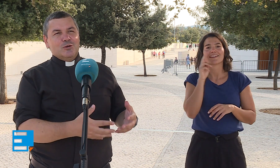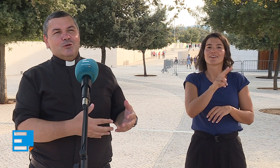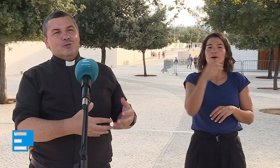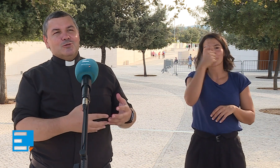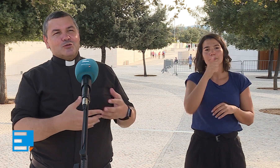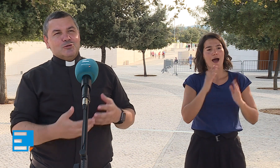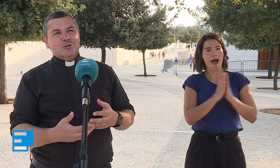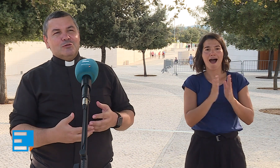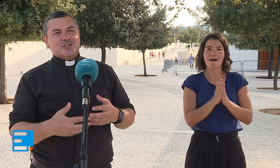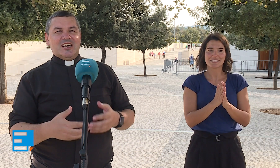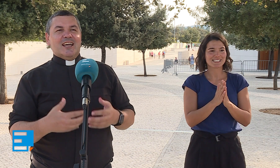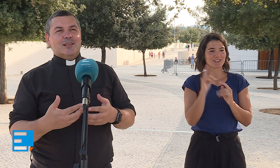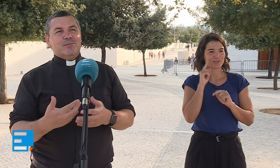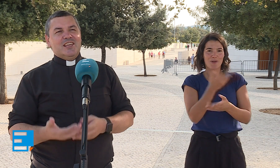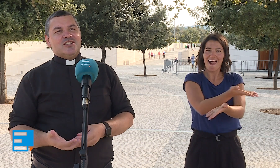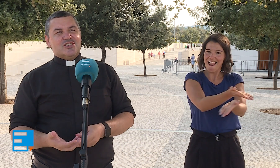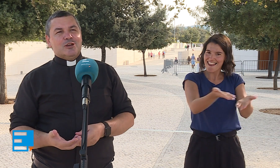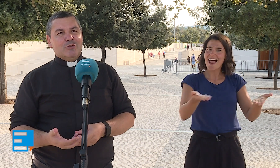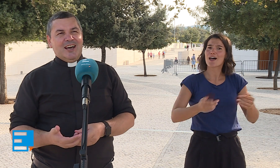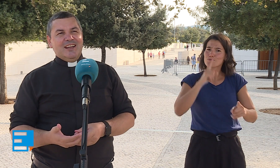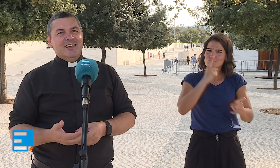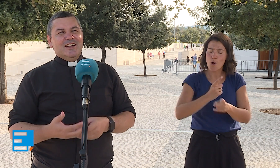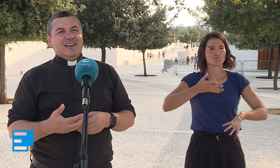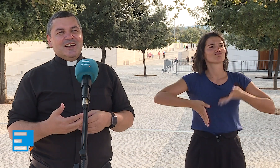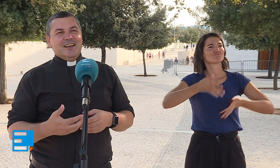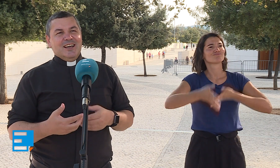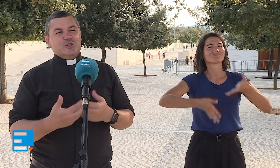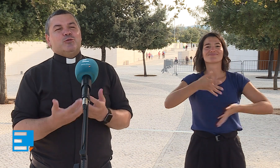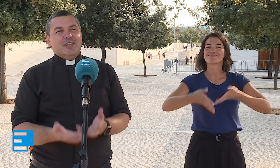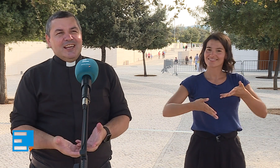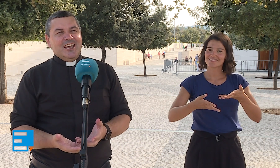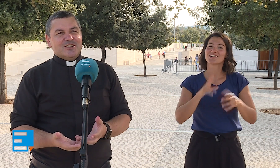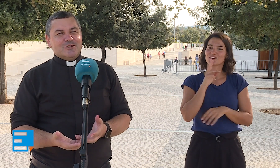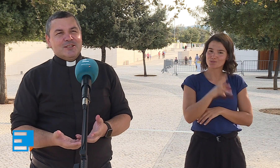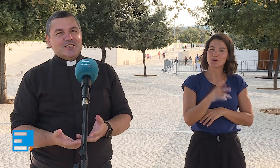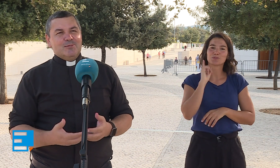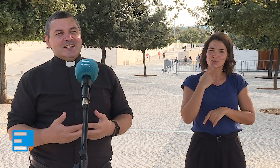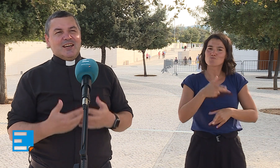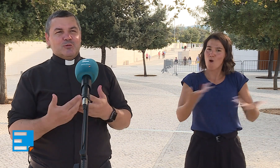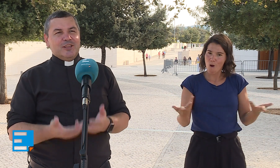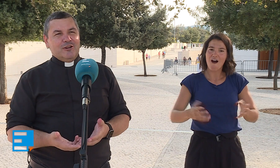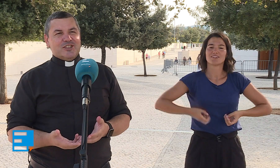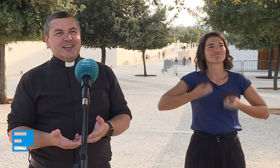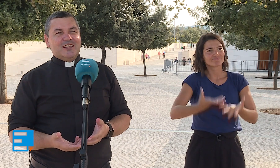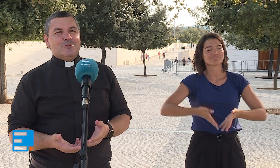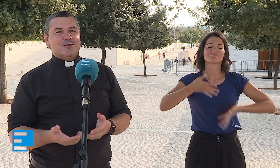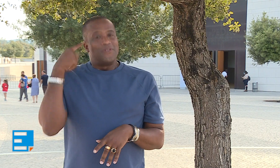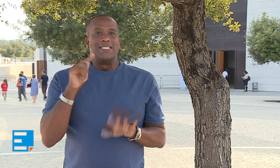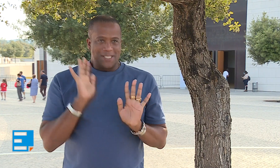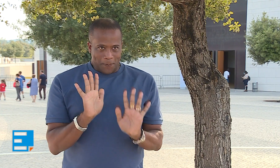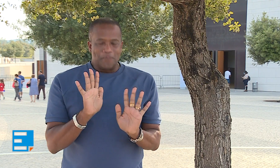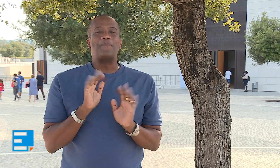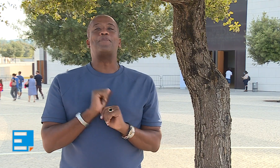missas com os surdos já também a gesticularem, a responderem às coisas da missa, a responderem aos